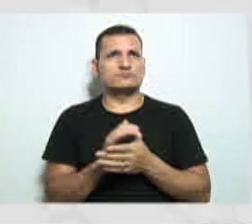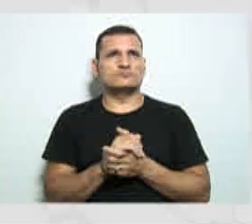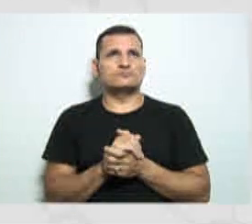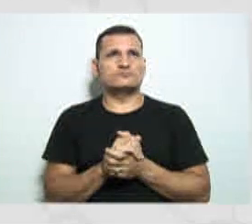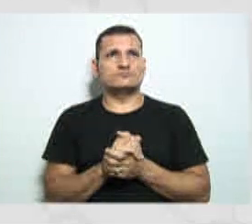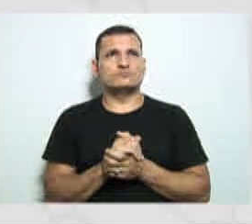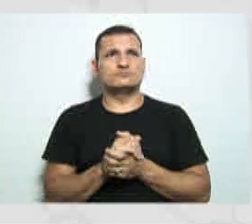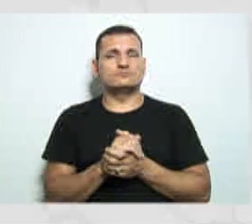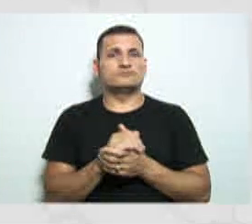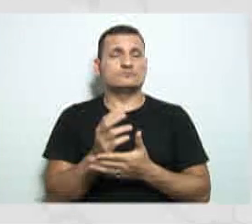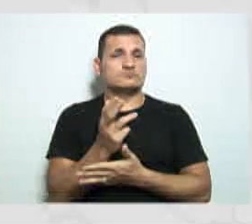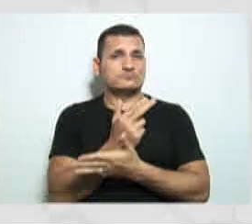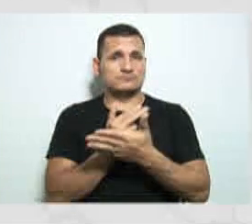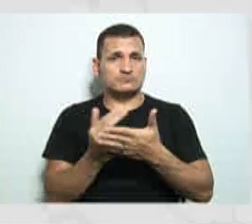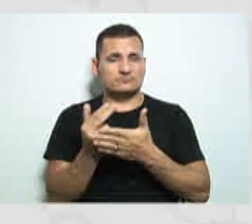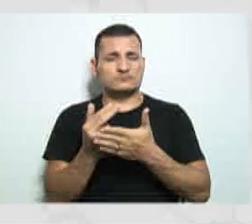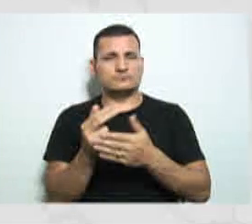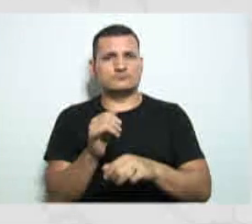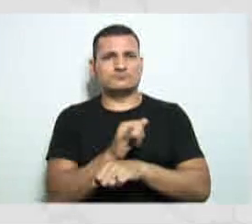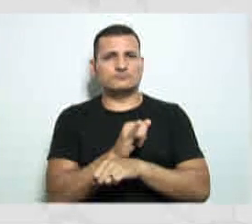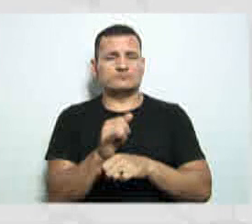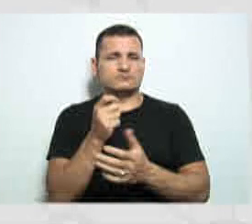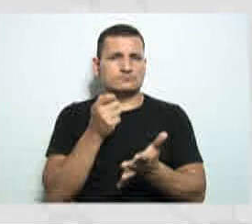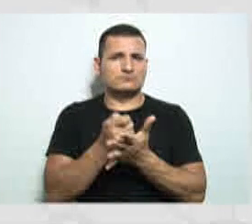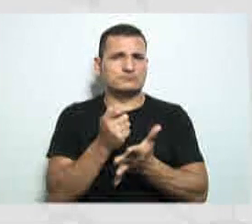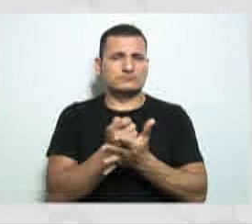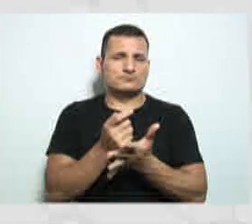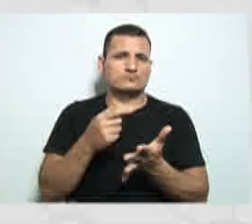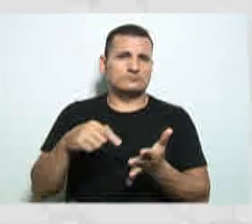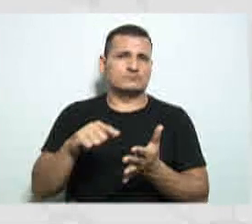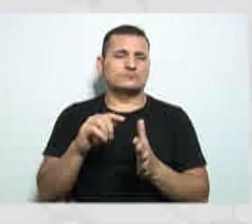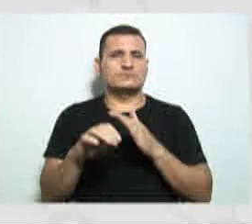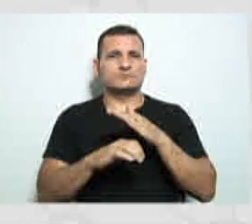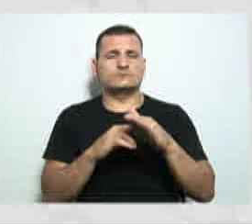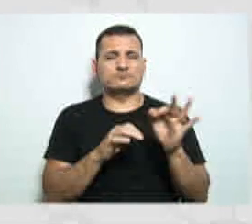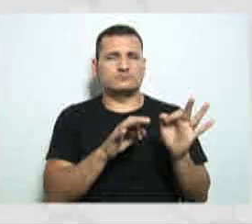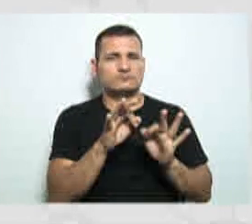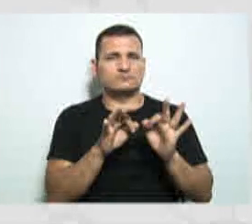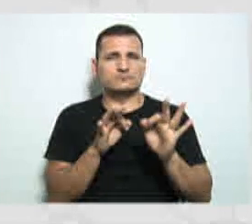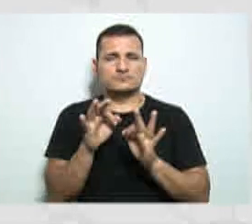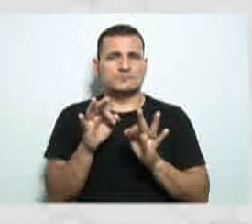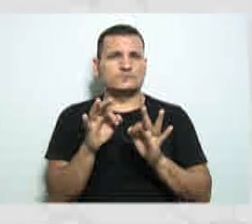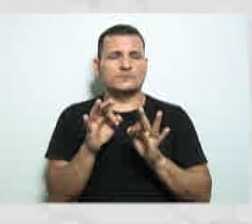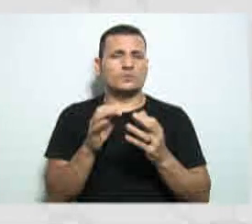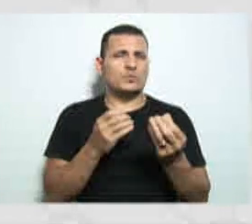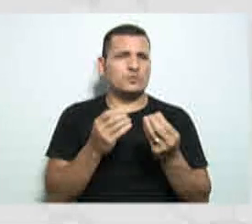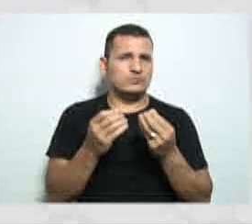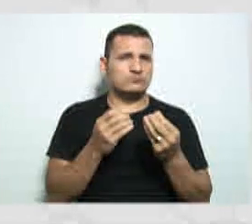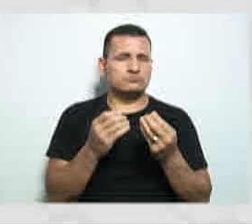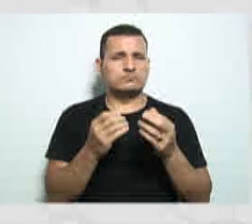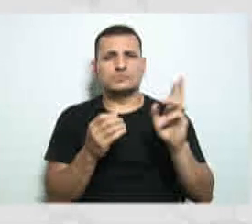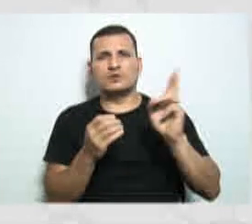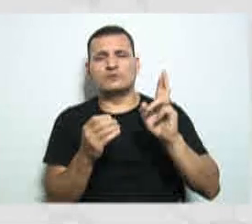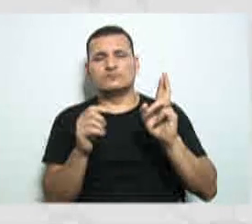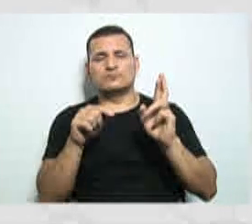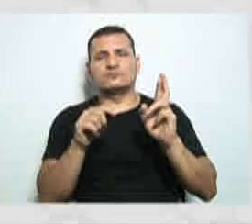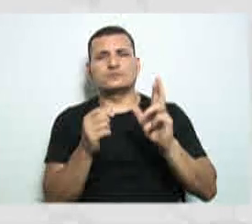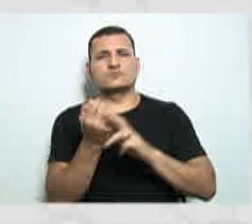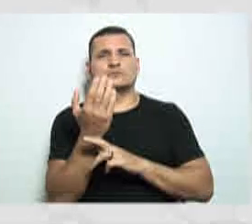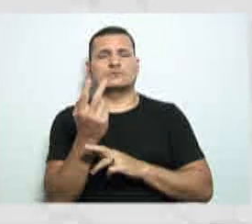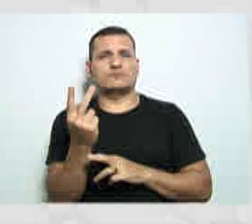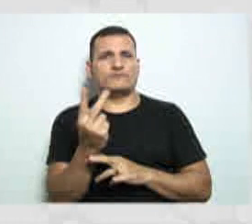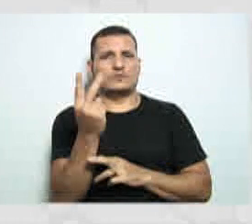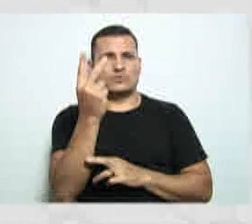mapa estratégico obriga a organização de esclarecer a lógica de como e para quem ele criará valor.